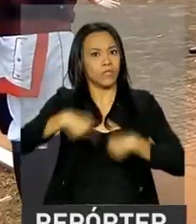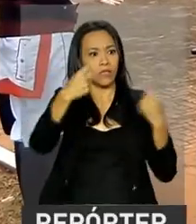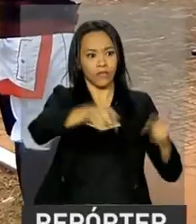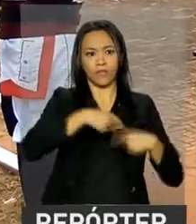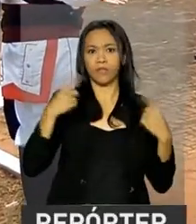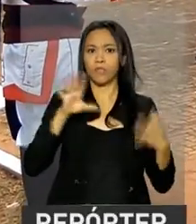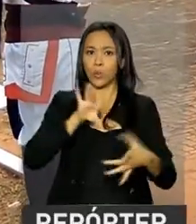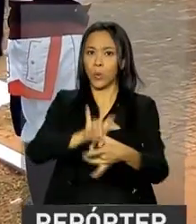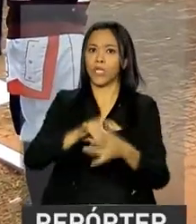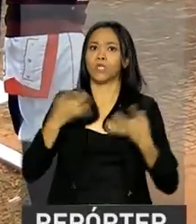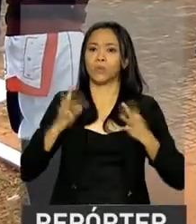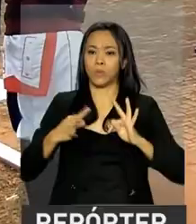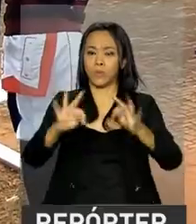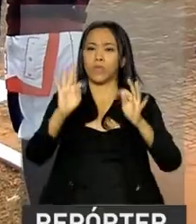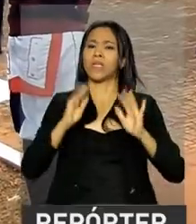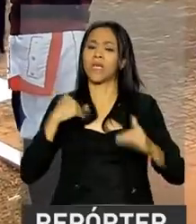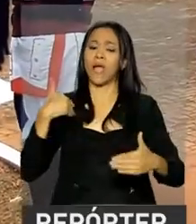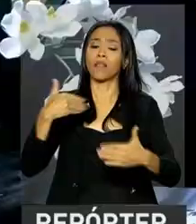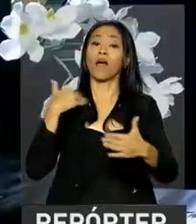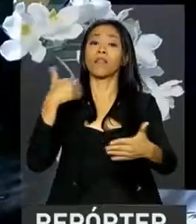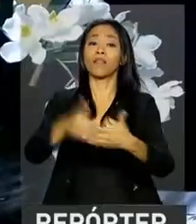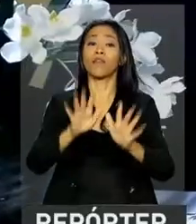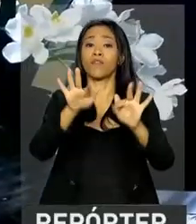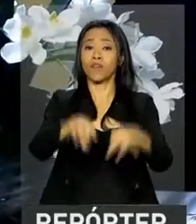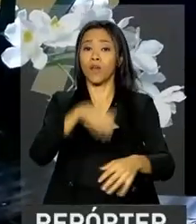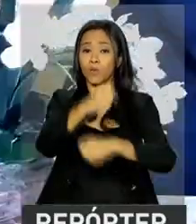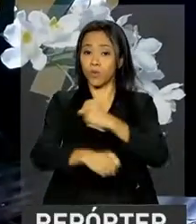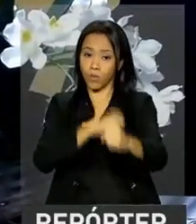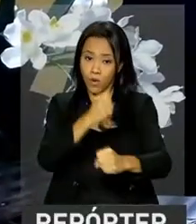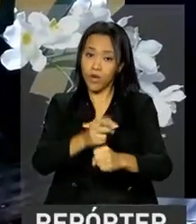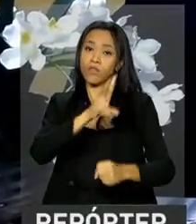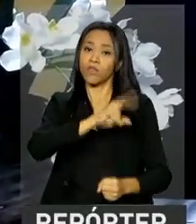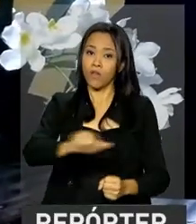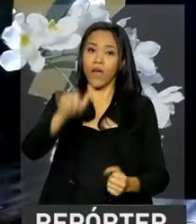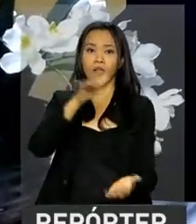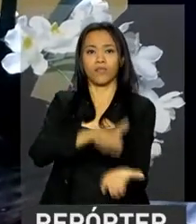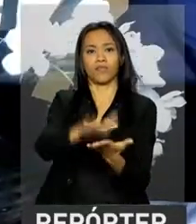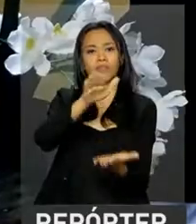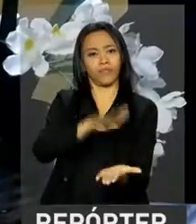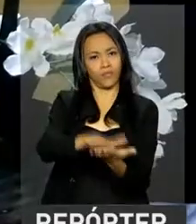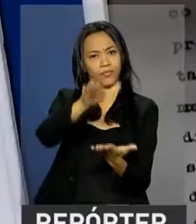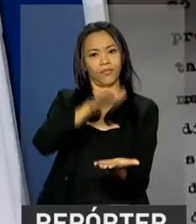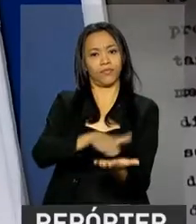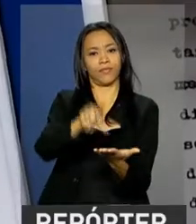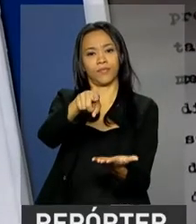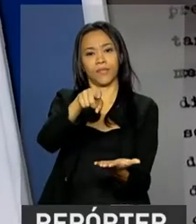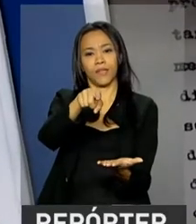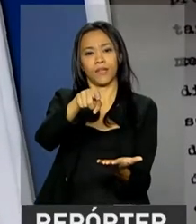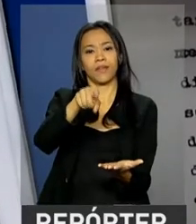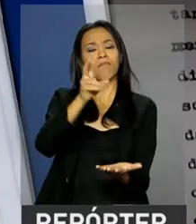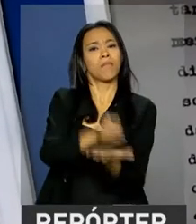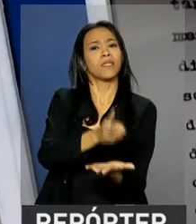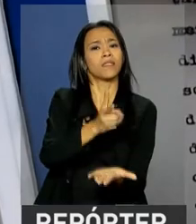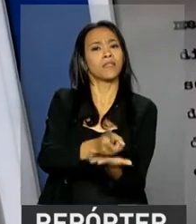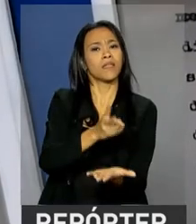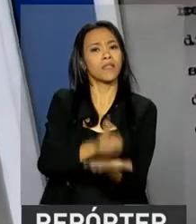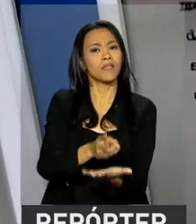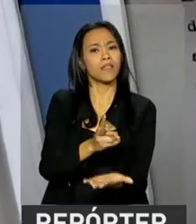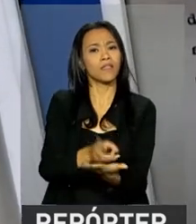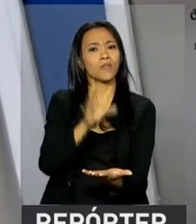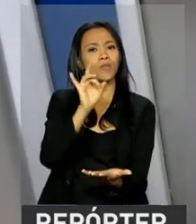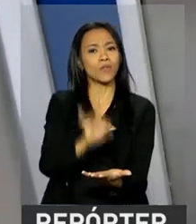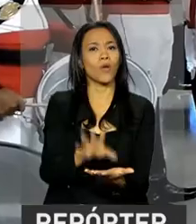de encerrar, até o final do ano, a versão impressa do Diário Oficial da União, mantendo apenas a